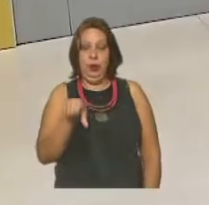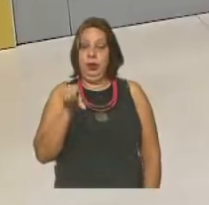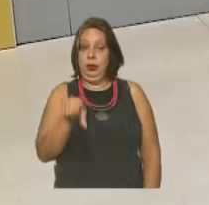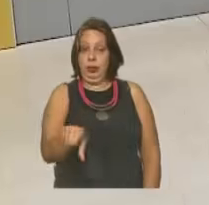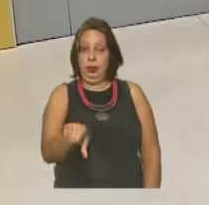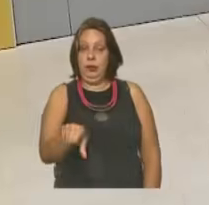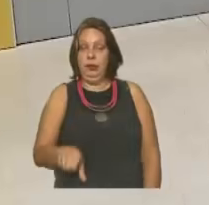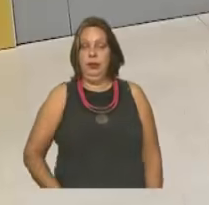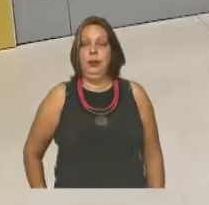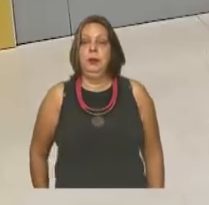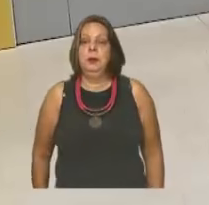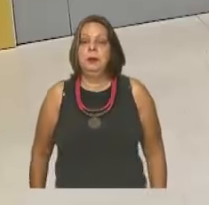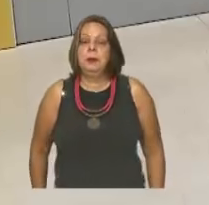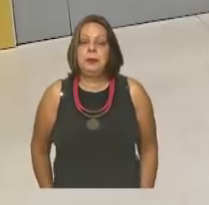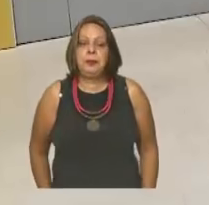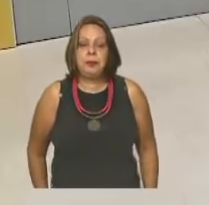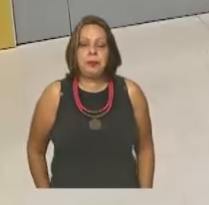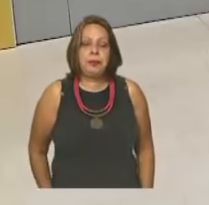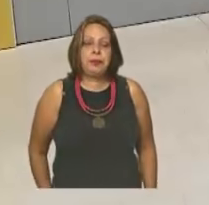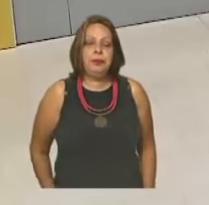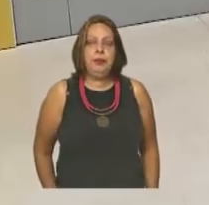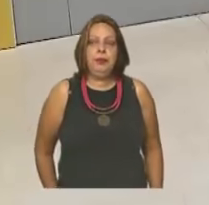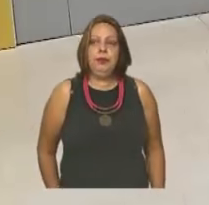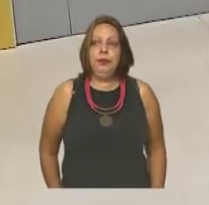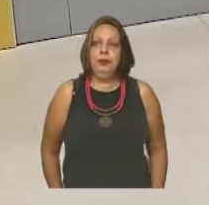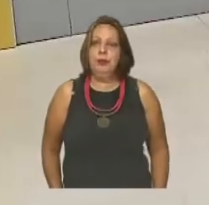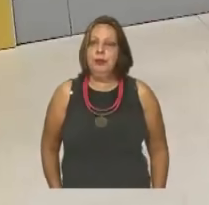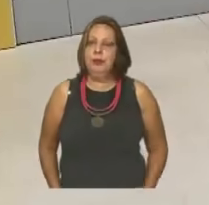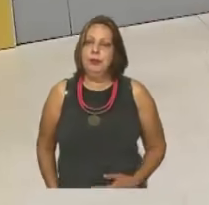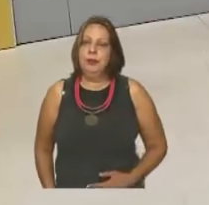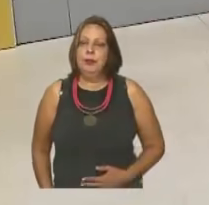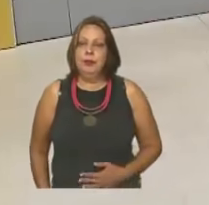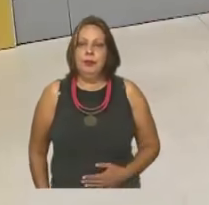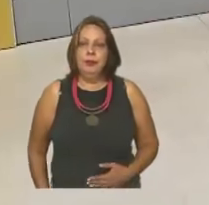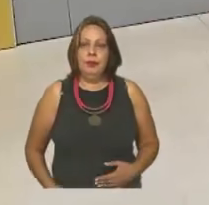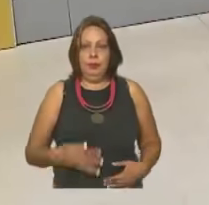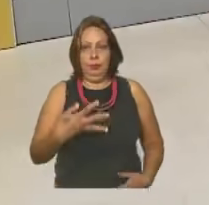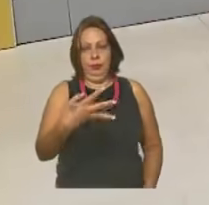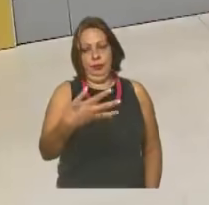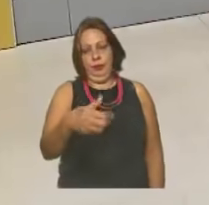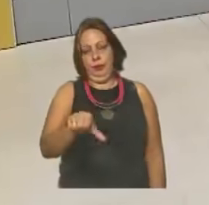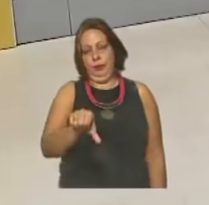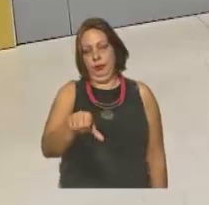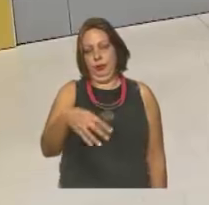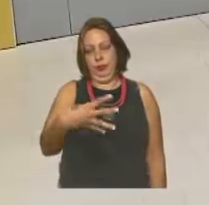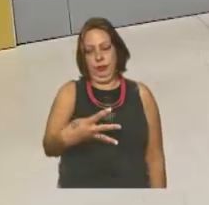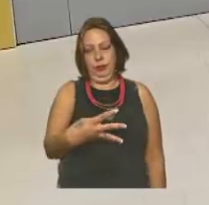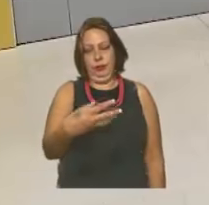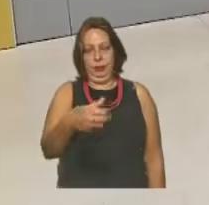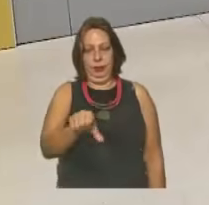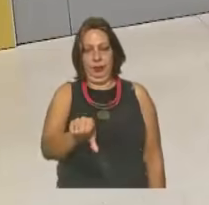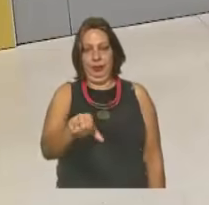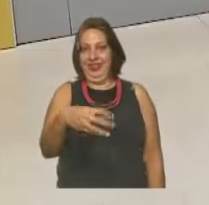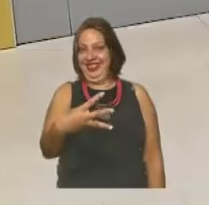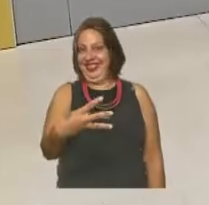9. Número 9. Olha aí, 49.